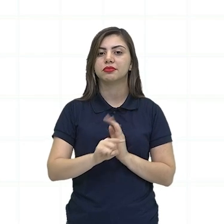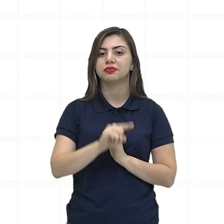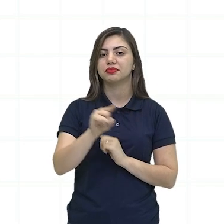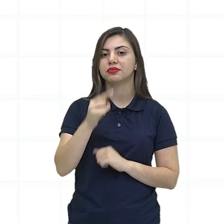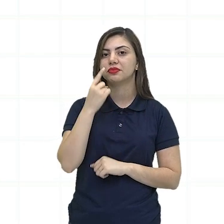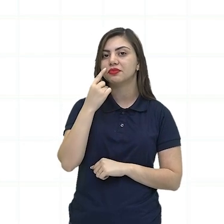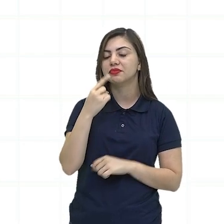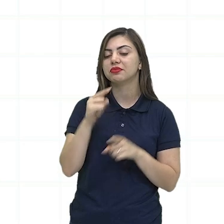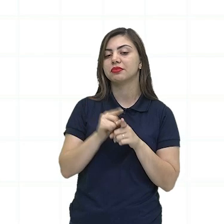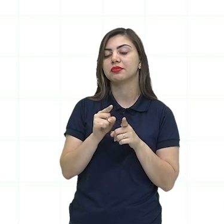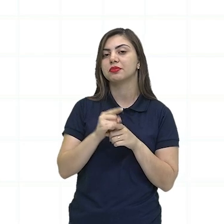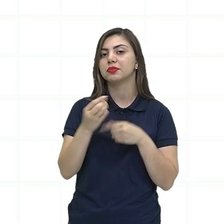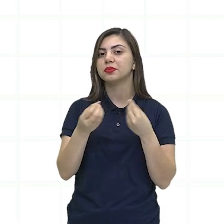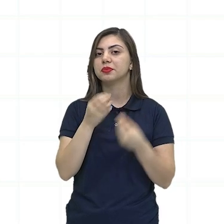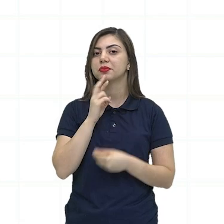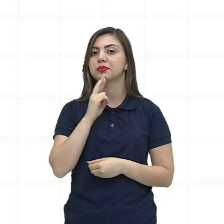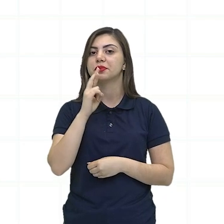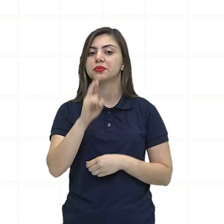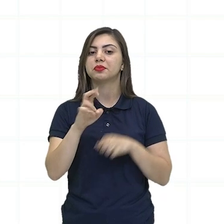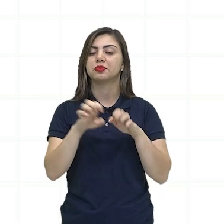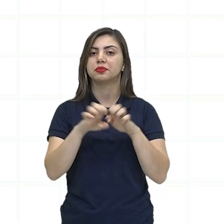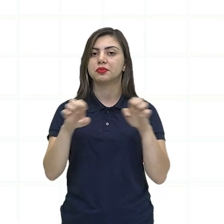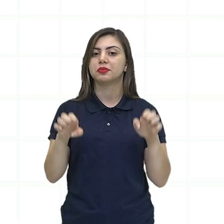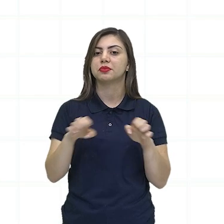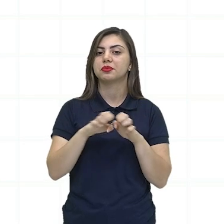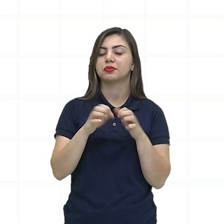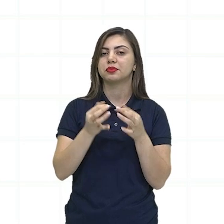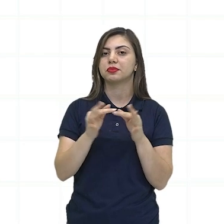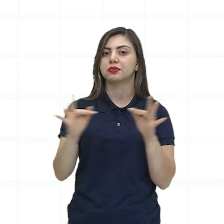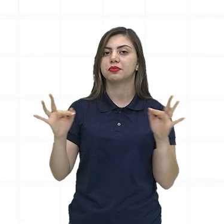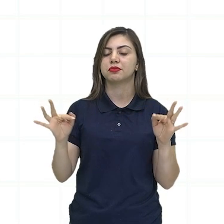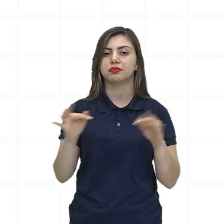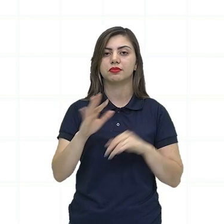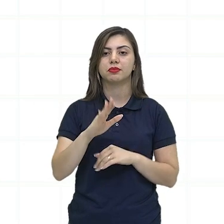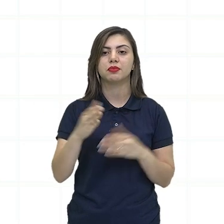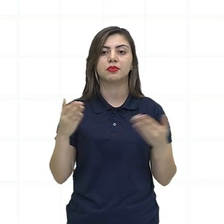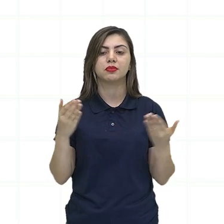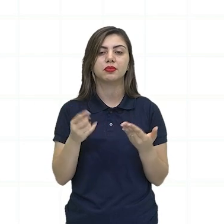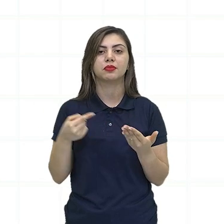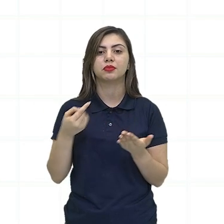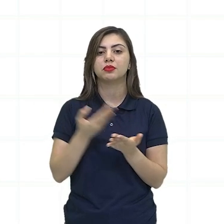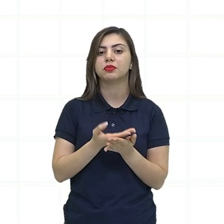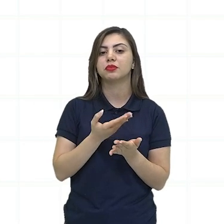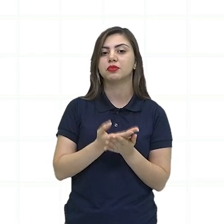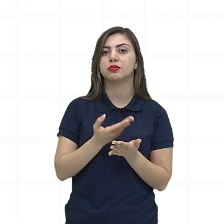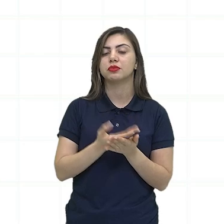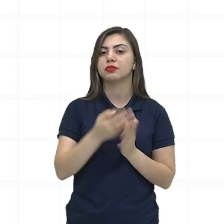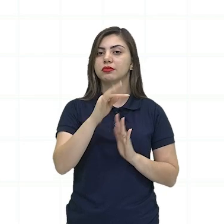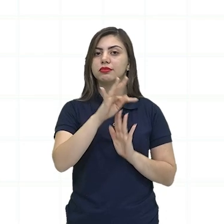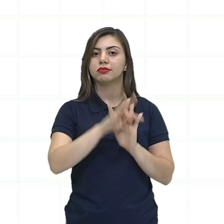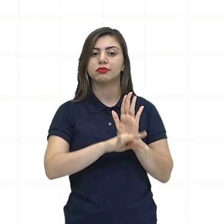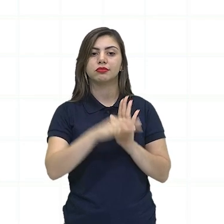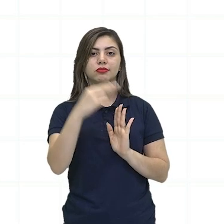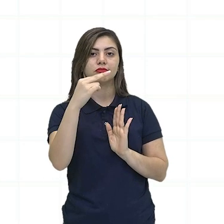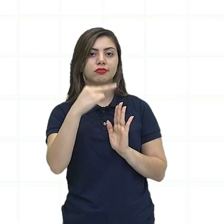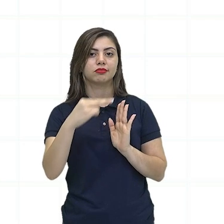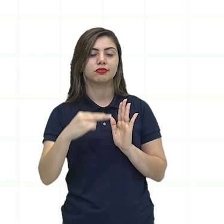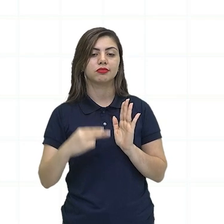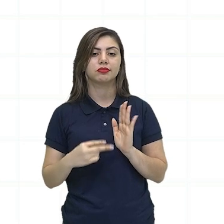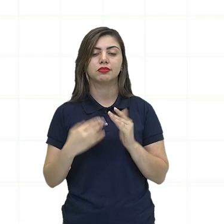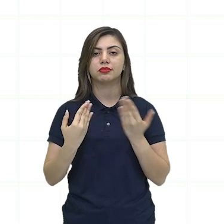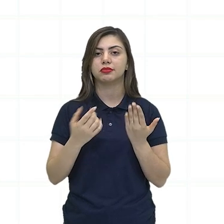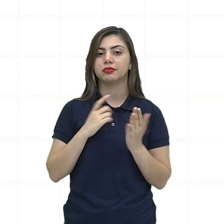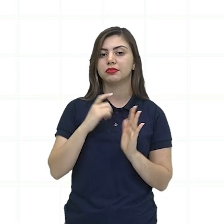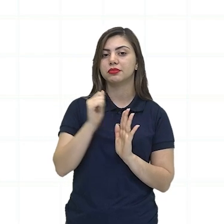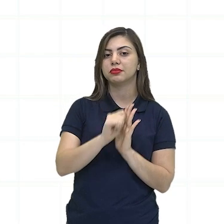que ela responde e como elas são respondidas, né? E agora nós vamos dar uma olhada num texto que foi